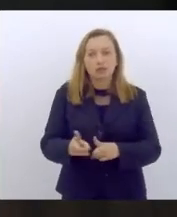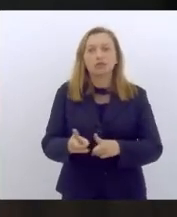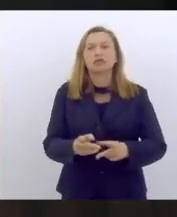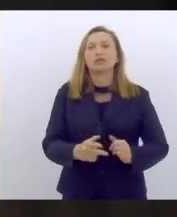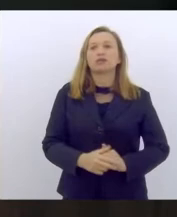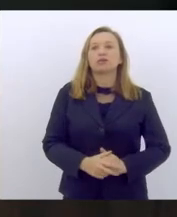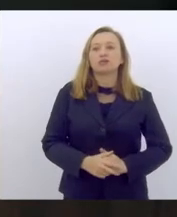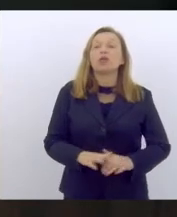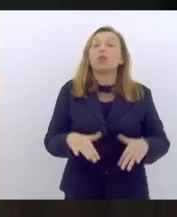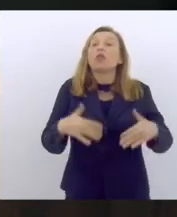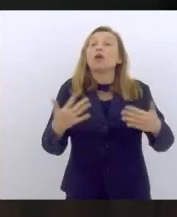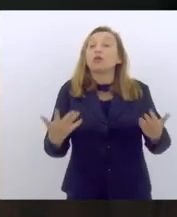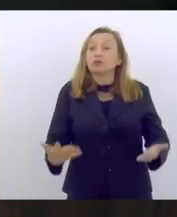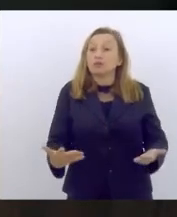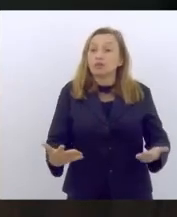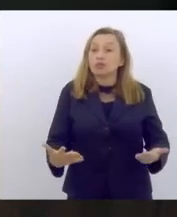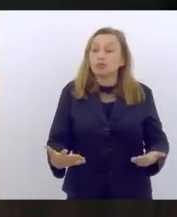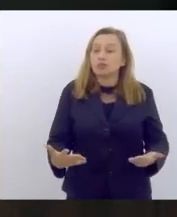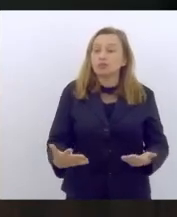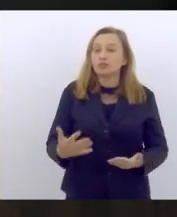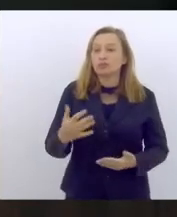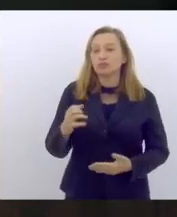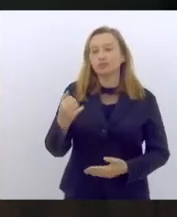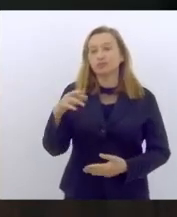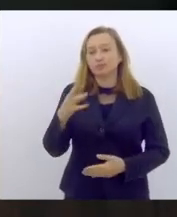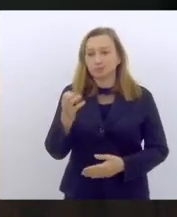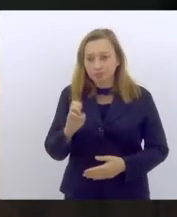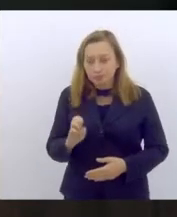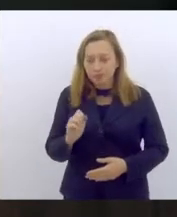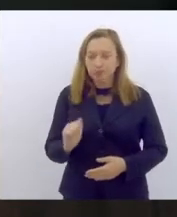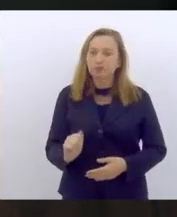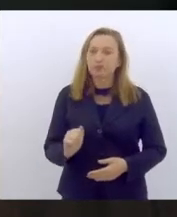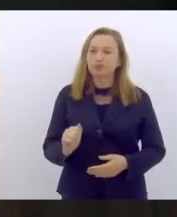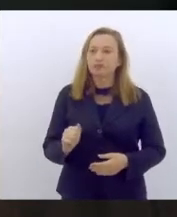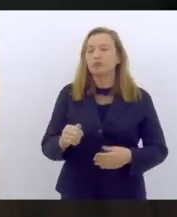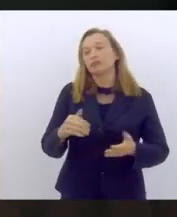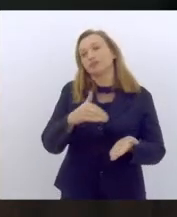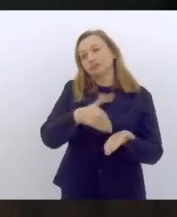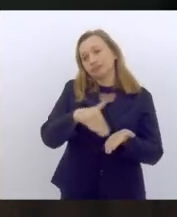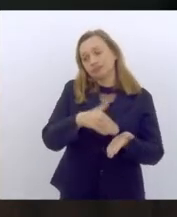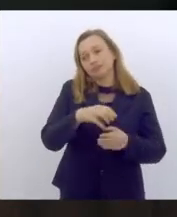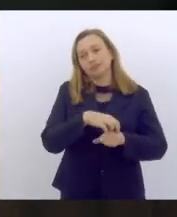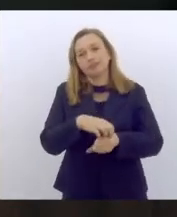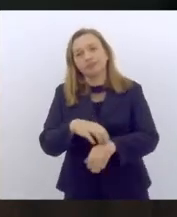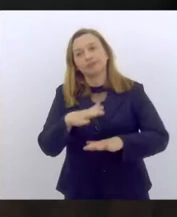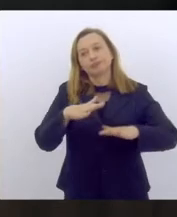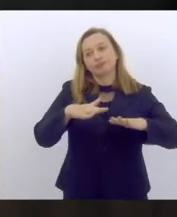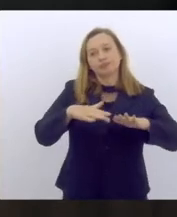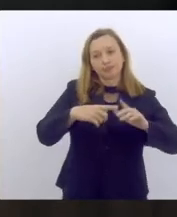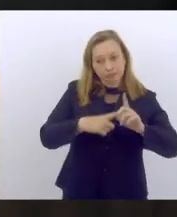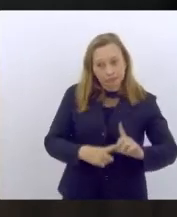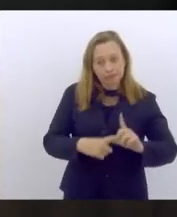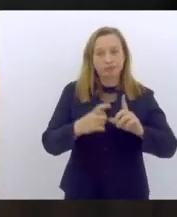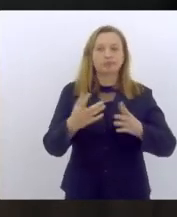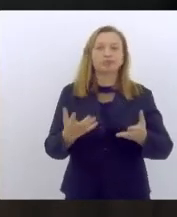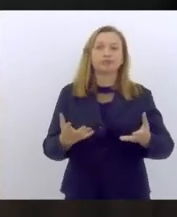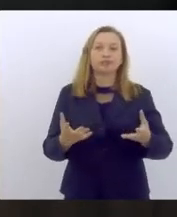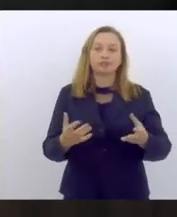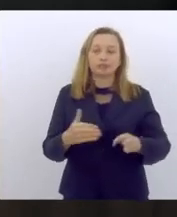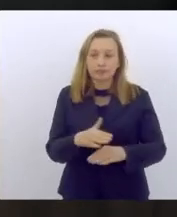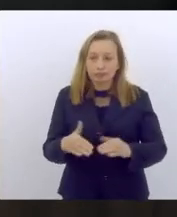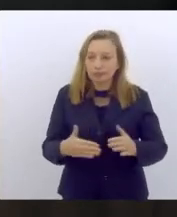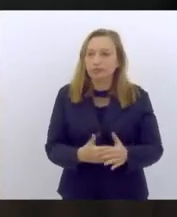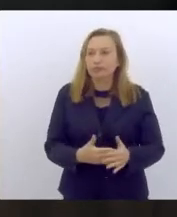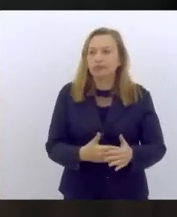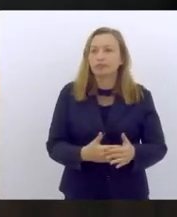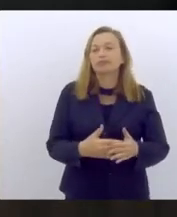quando o Elmo era o secretário de transporte mas depende muito da concessão na verdade